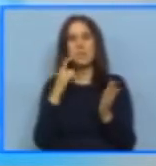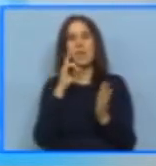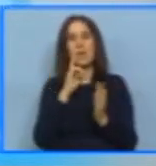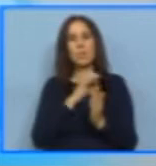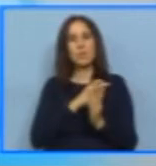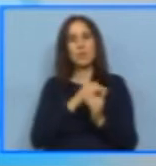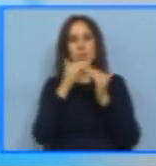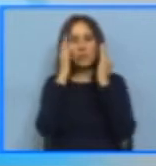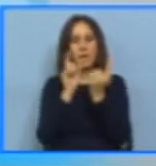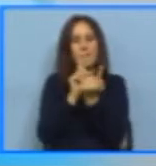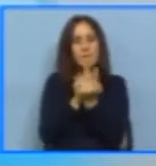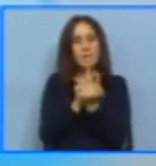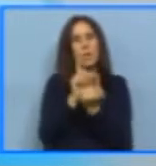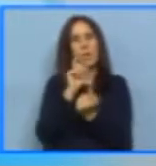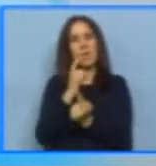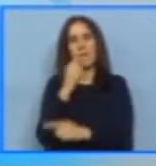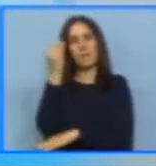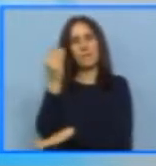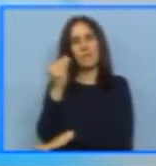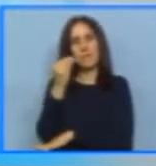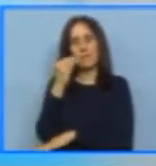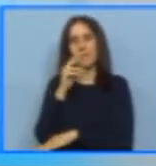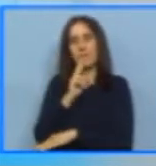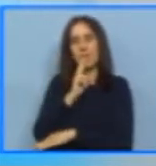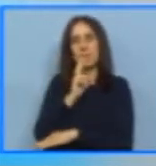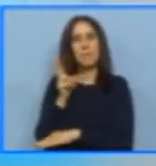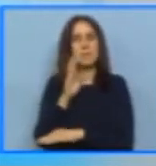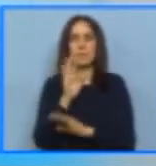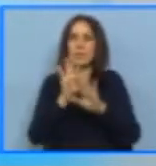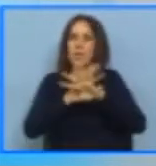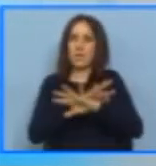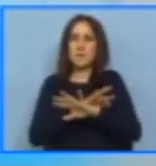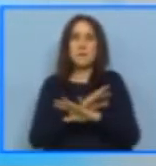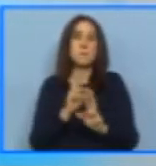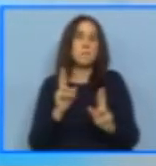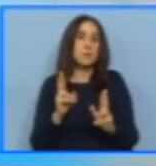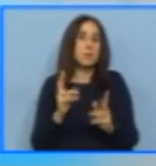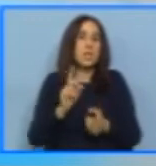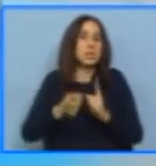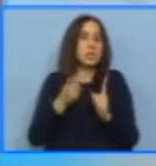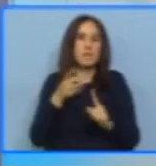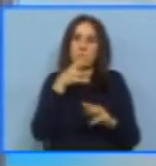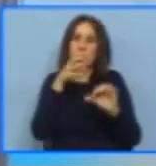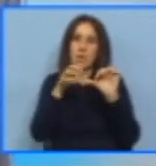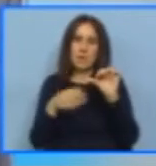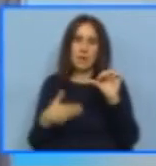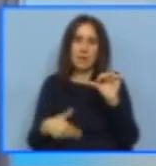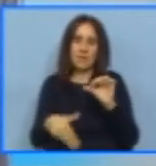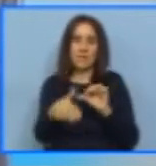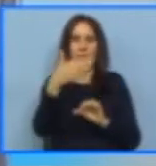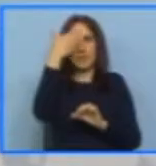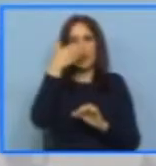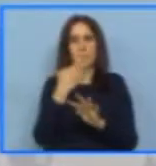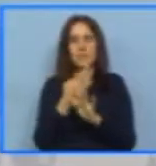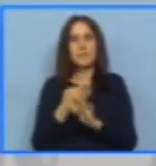de Fátima, mas para já tem sido muito reservado. Portanto, vamos esperar que conteúdos é que ele vai trazer agora nestes Qual é a tua dias de expectativa?